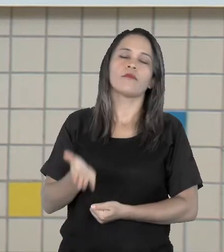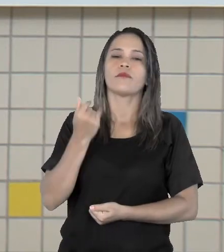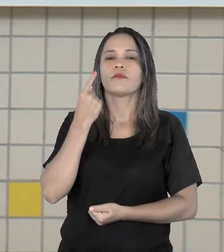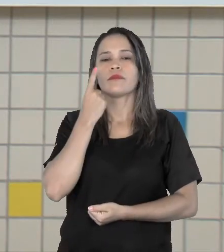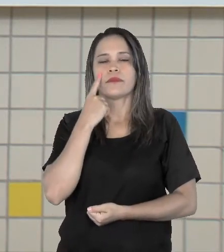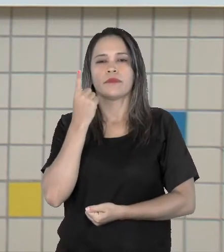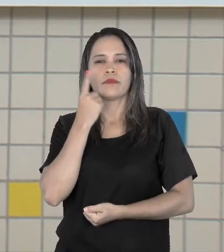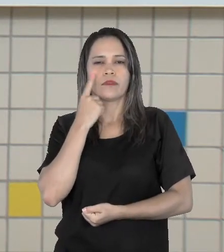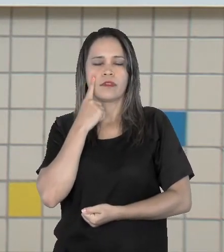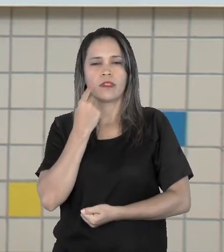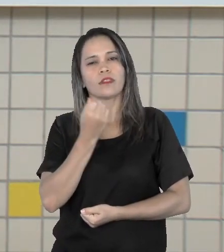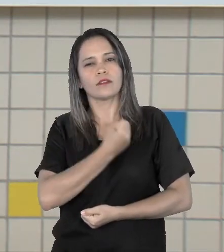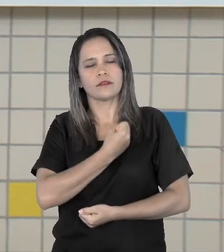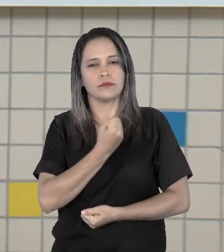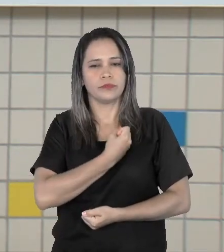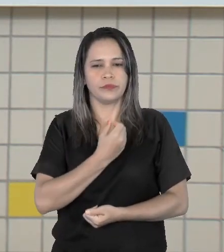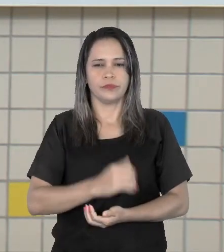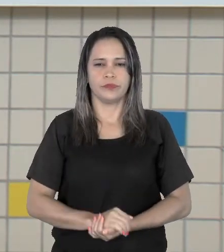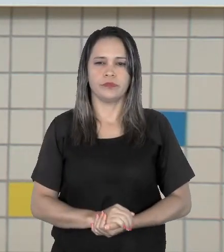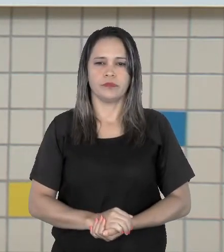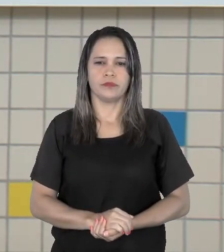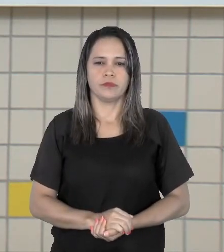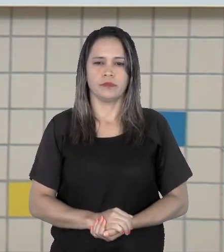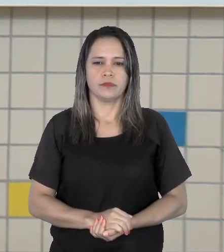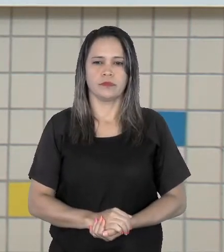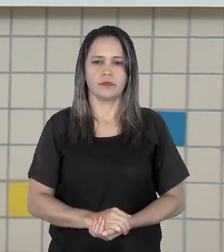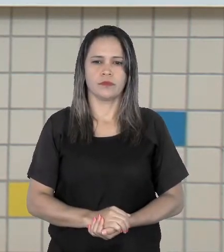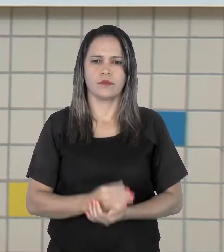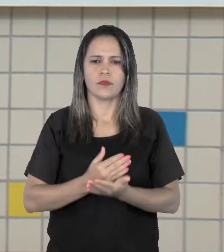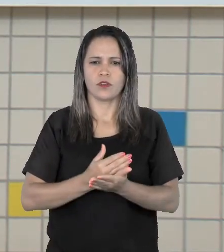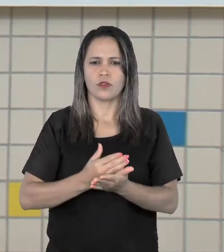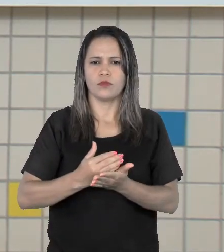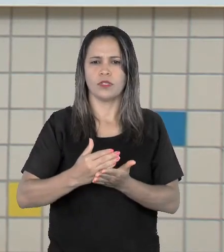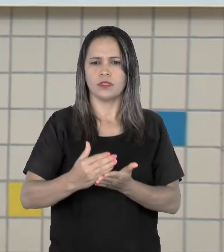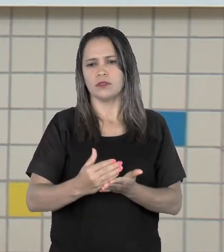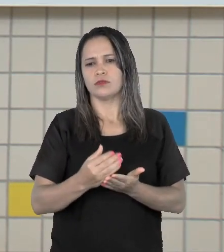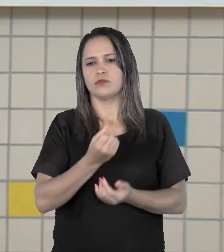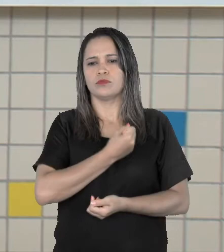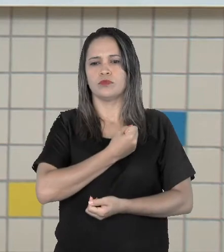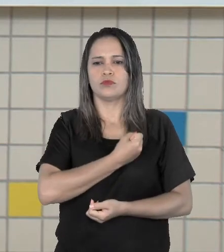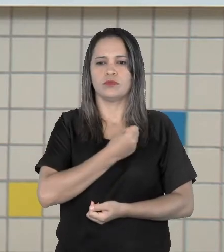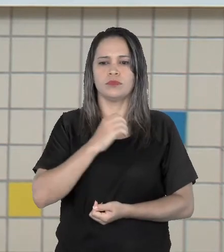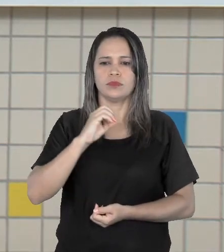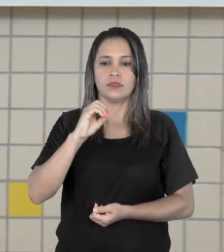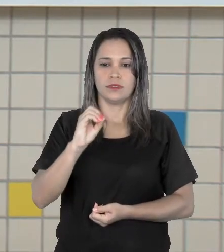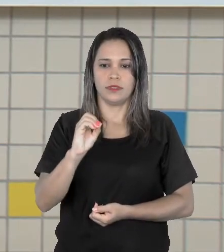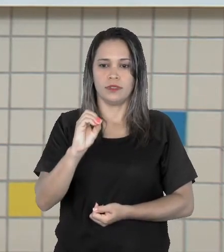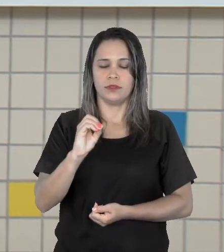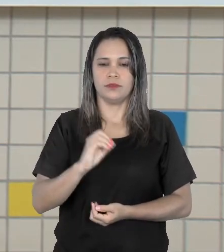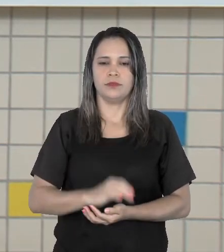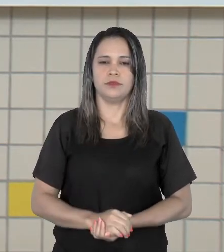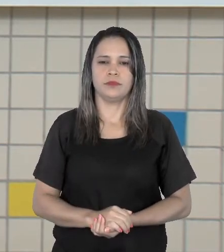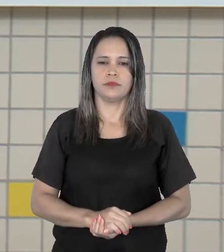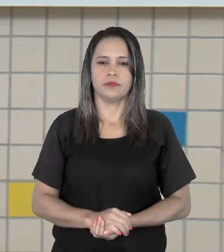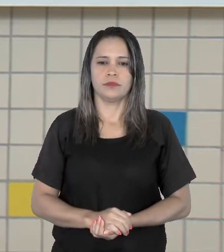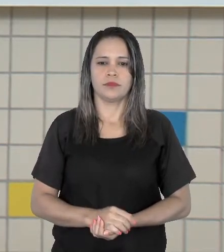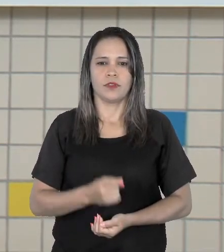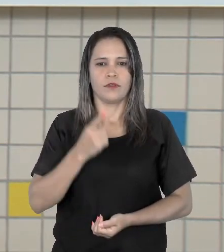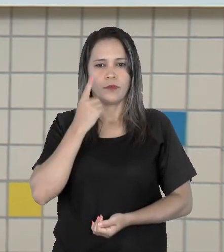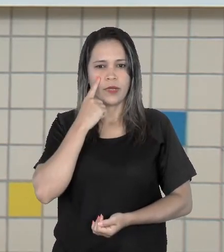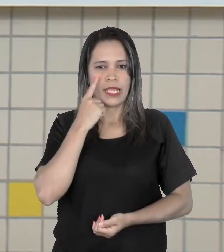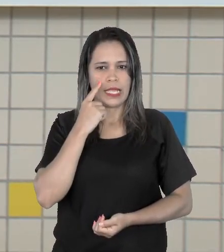ver esses números aqui. Começando com o número zero, vamos contar? Pegar aqui o